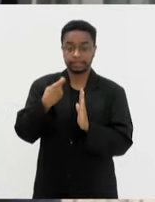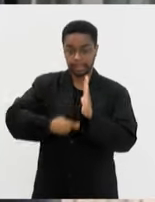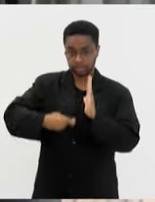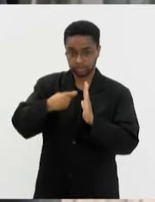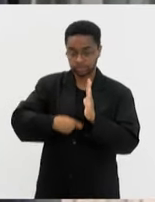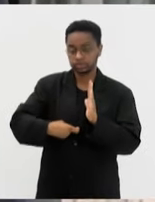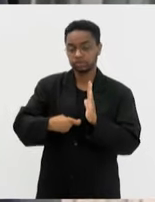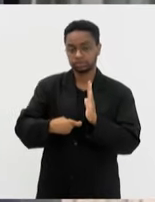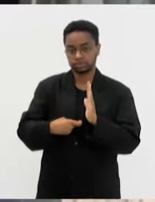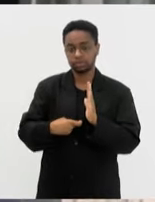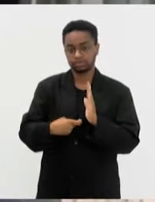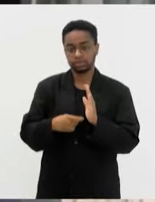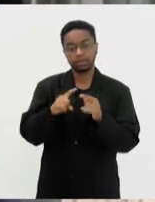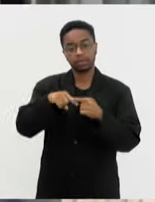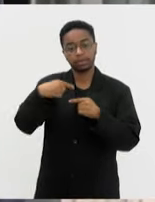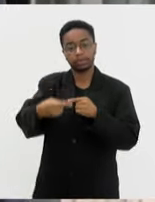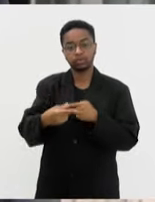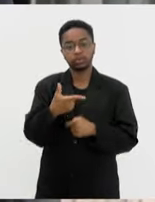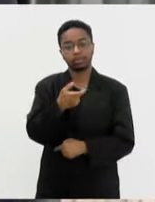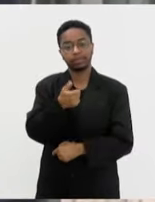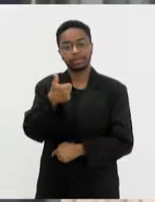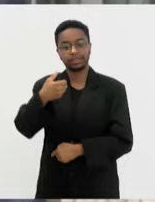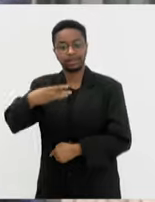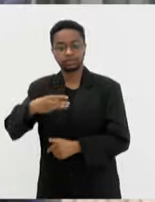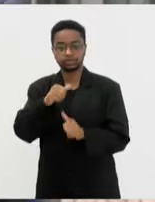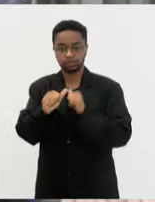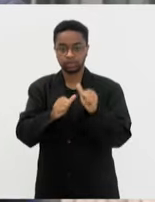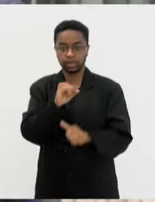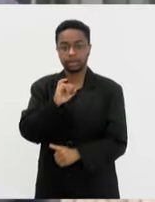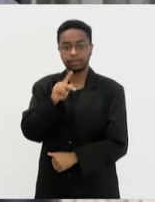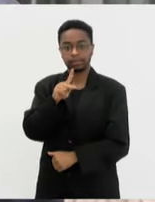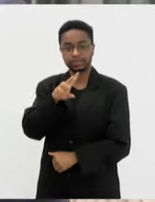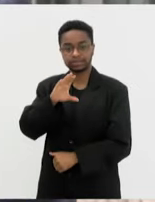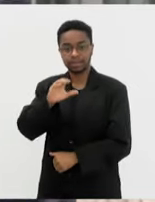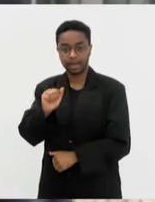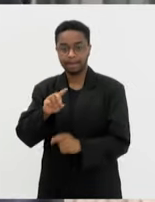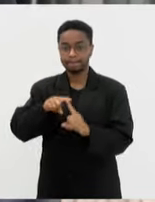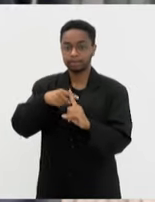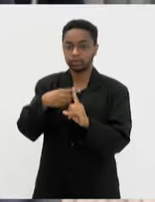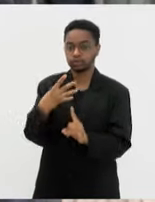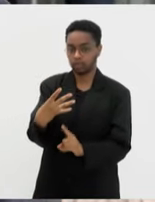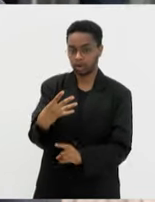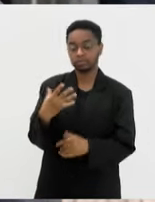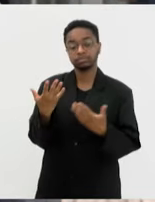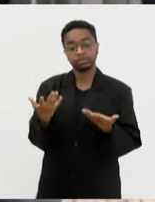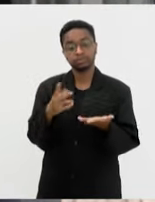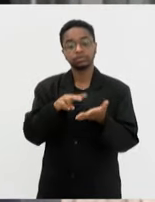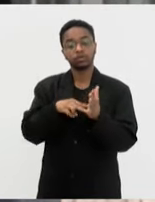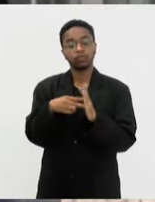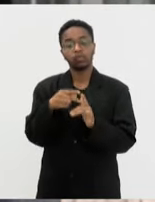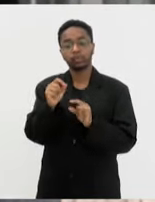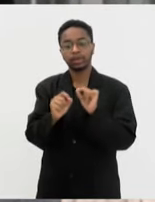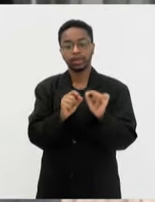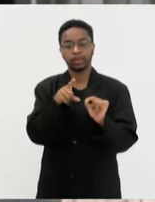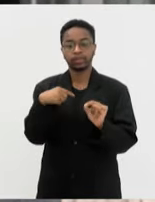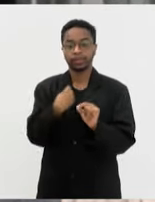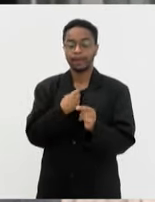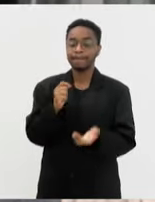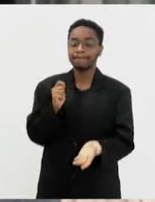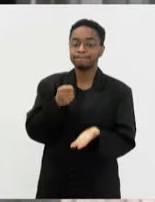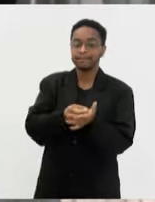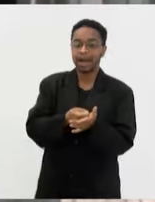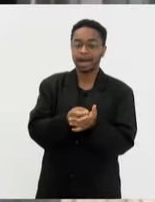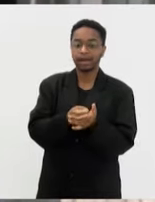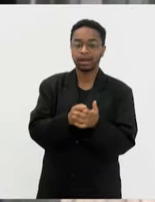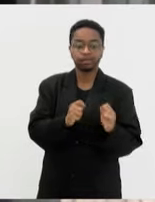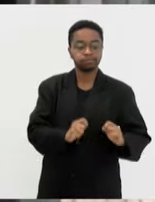que foi alterada em 2013 para IPCA mais 4. Então, isso faz com que eu disse anteriormente, a gente pague um serviço maior